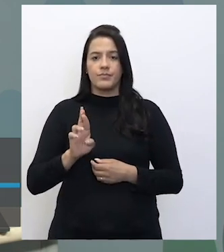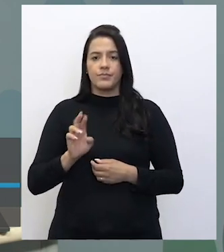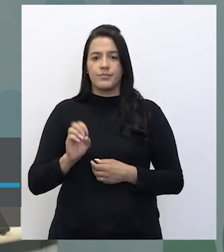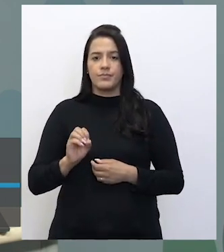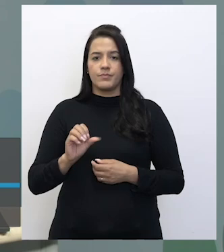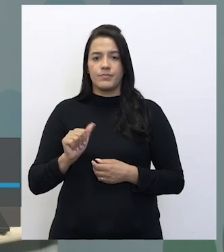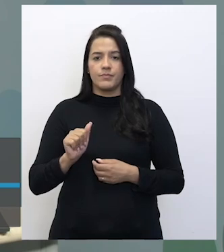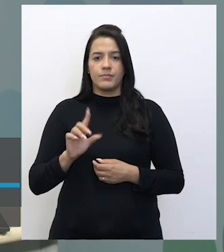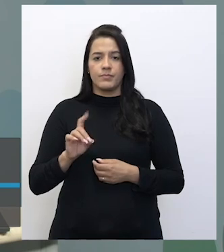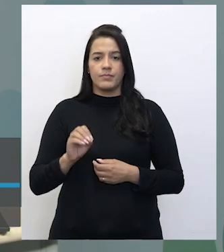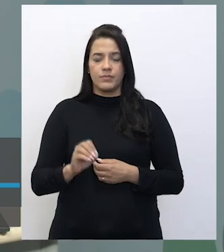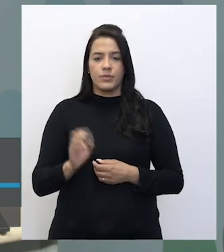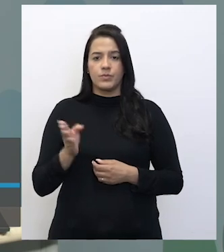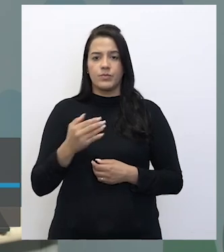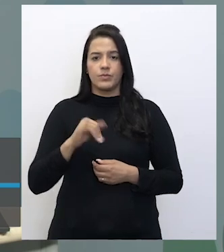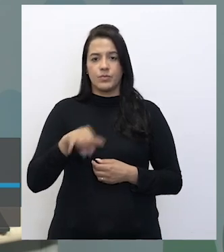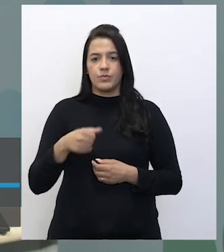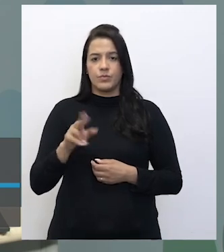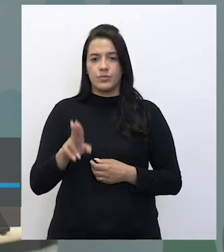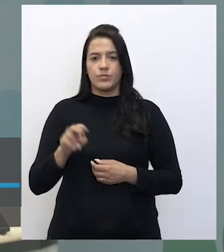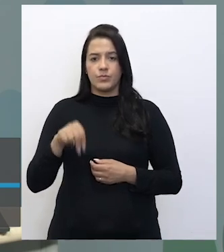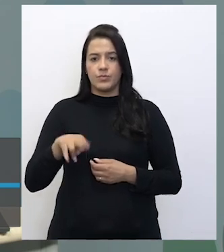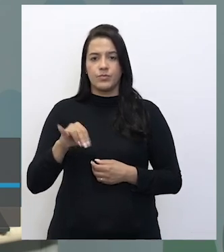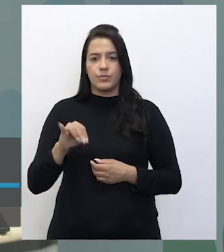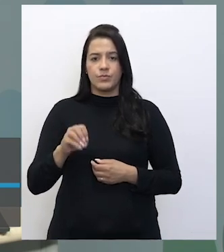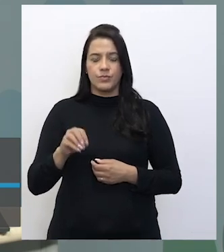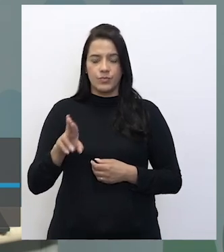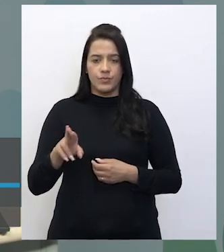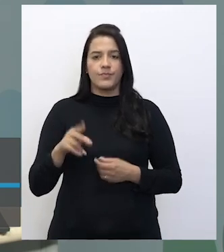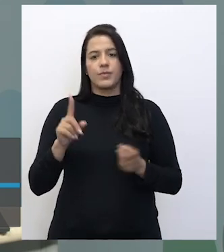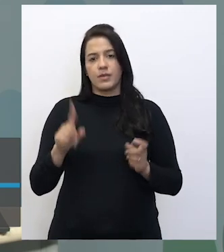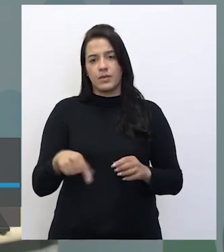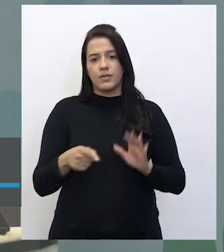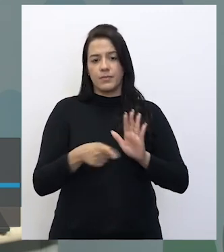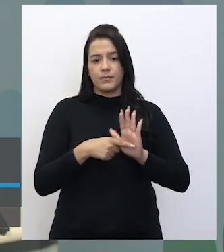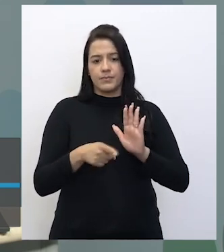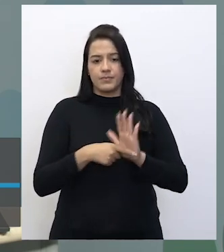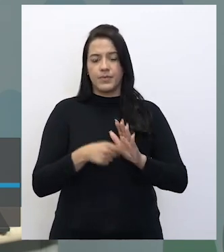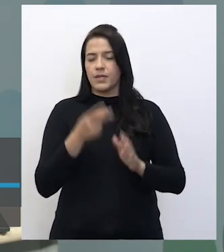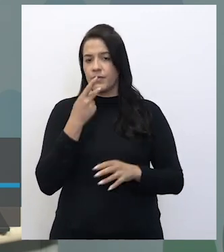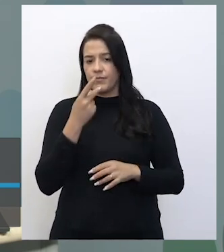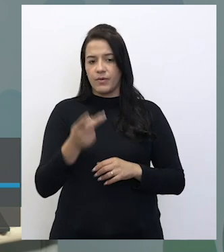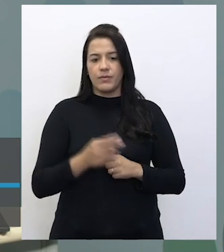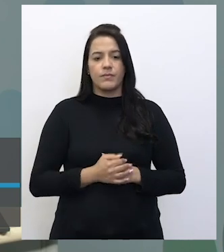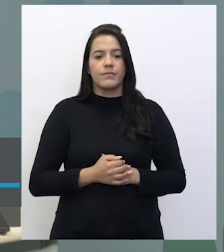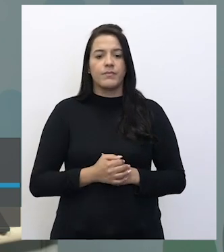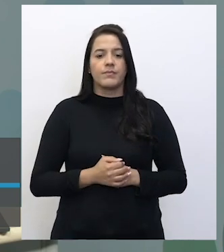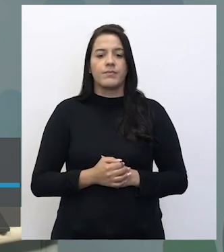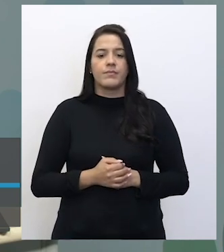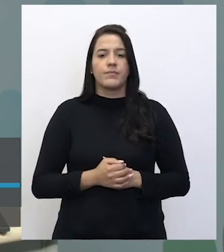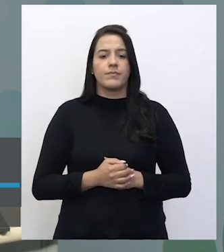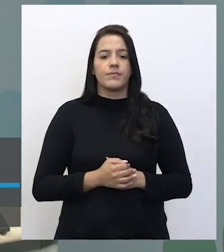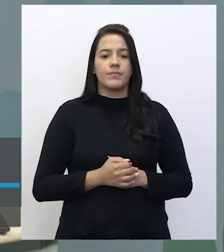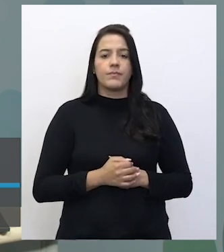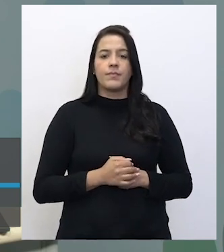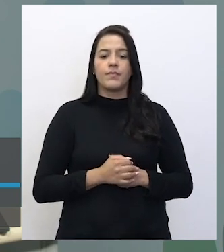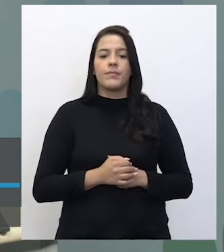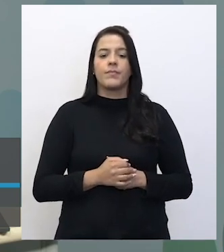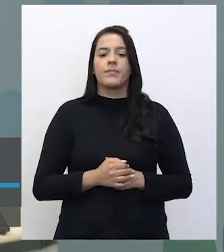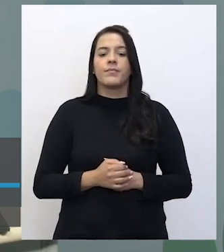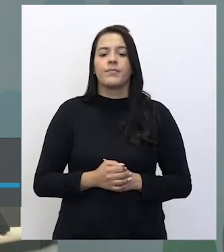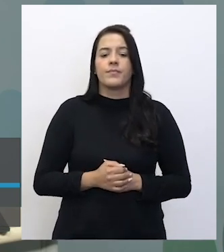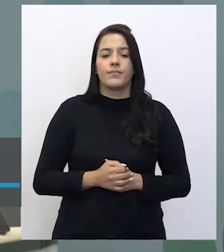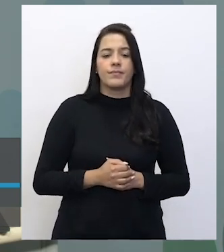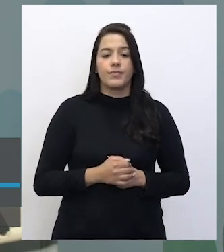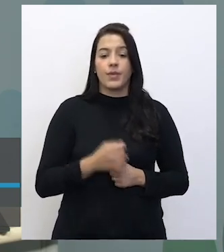né? Então, ele vai fazer a definição pelo negativo e aí ele diz o seguinte, bom, vamos lá então, o que